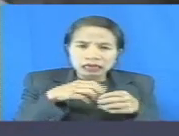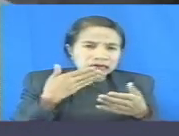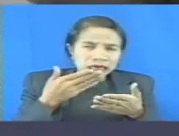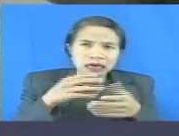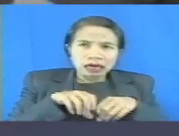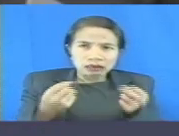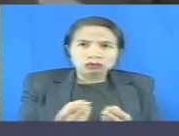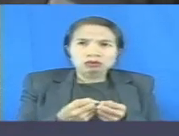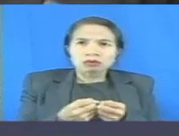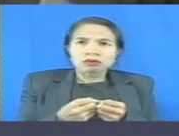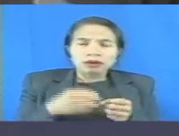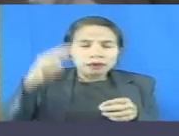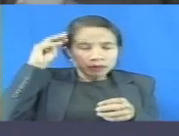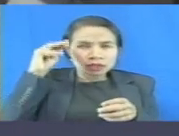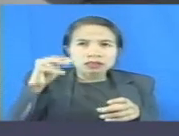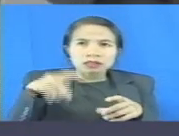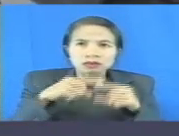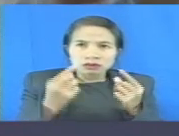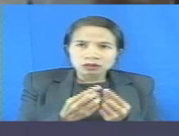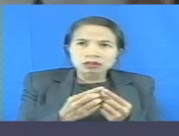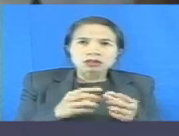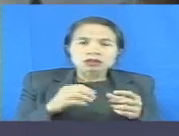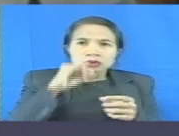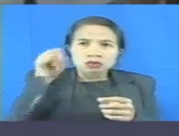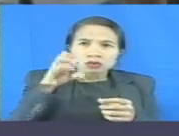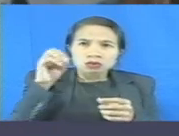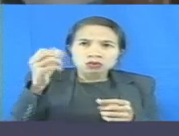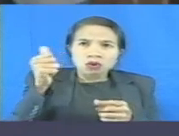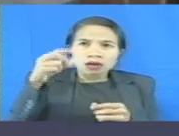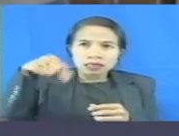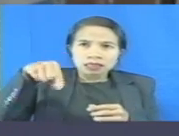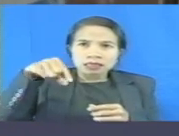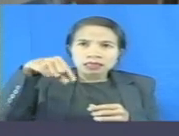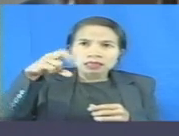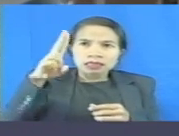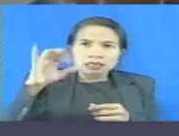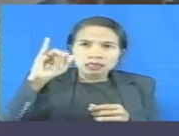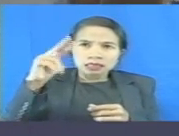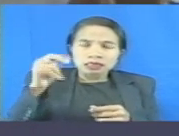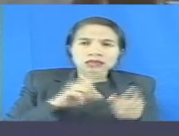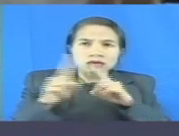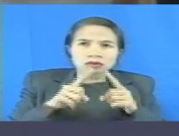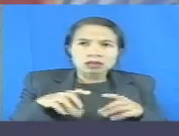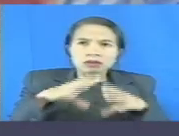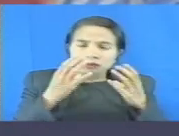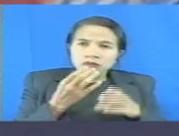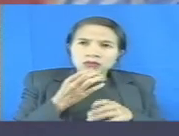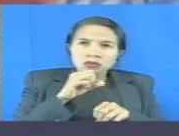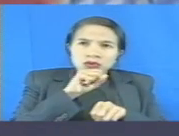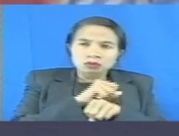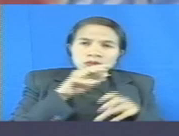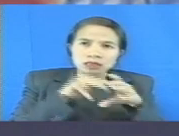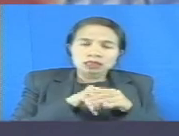staune ministro coordenador assunto economia Joaquin Amaral Hateten companhia sir hadia ona no se mosu failan suruma sira entrega